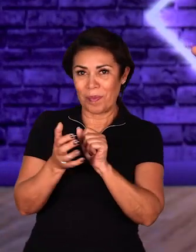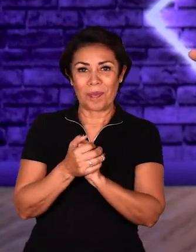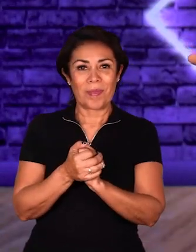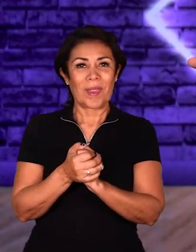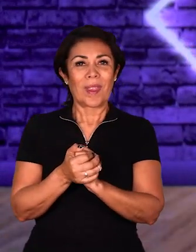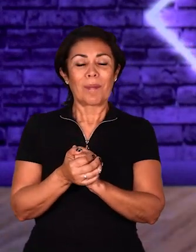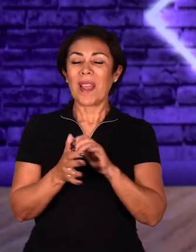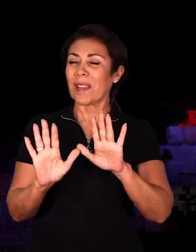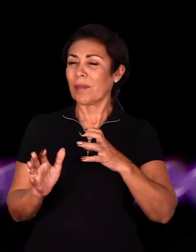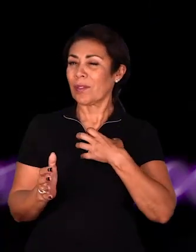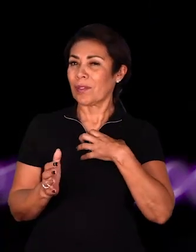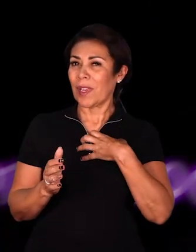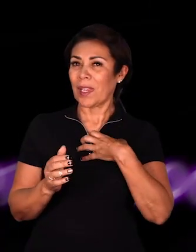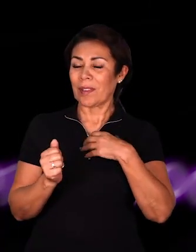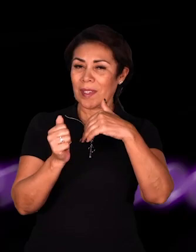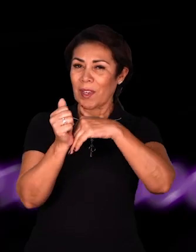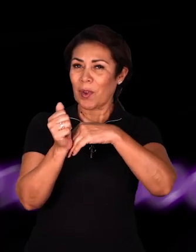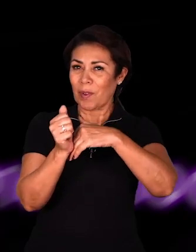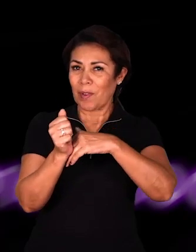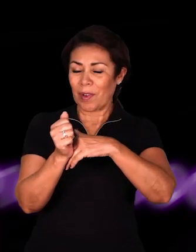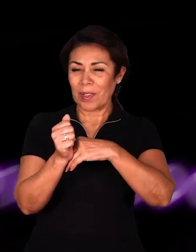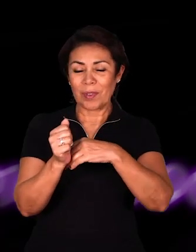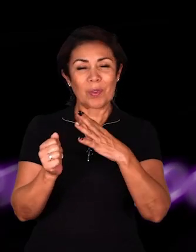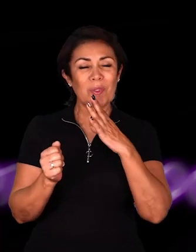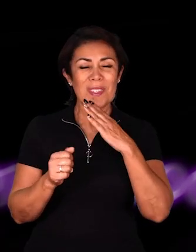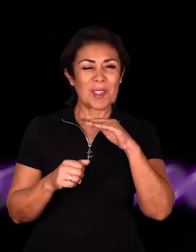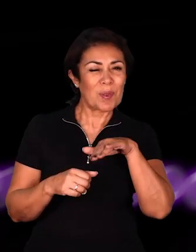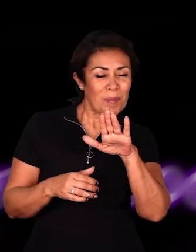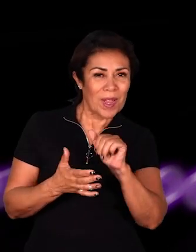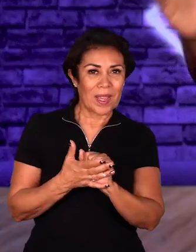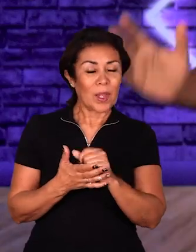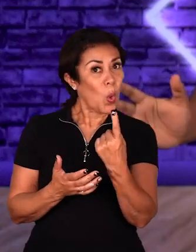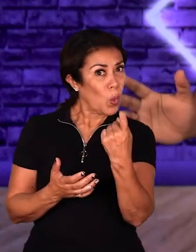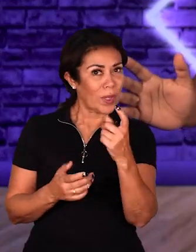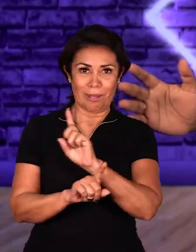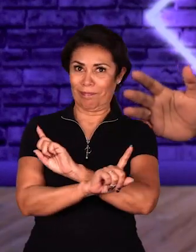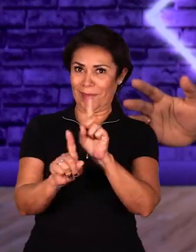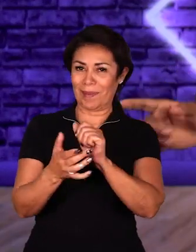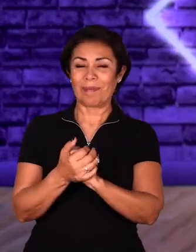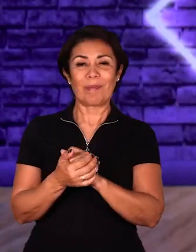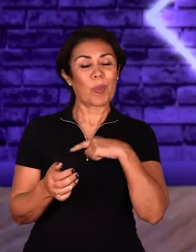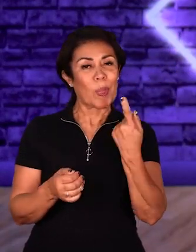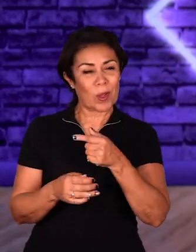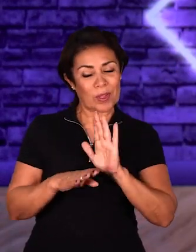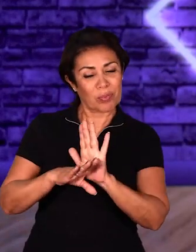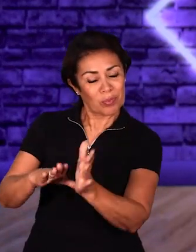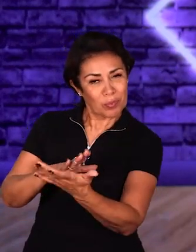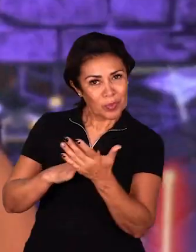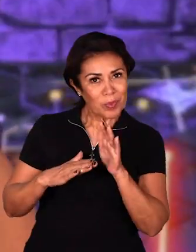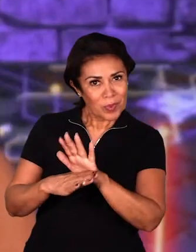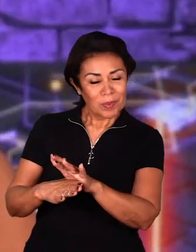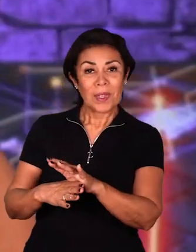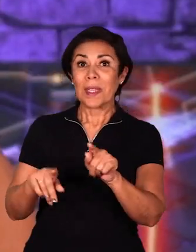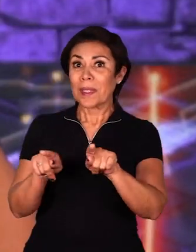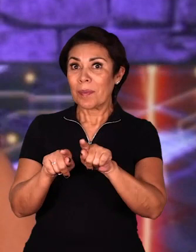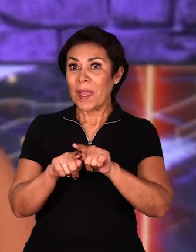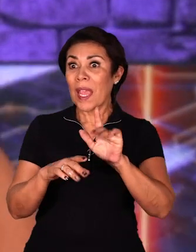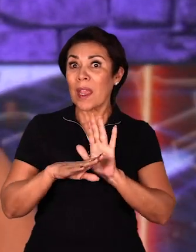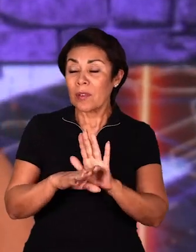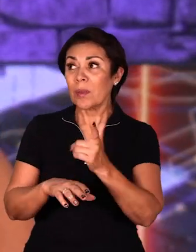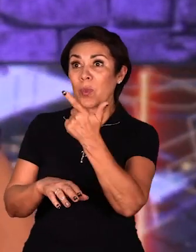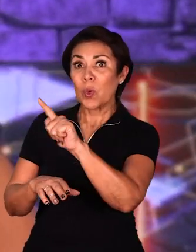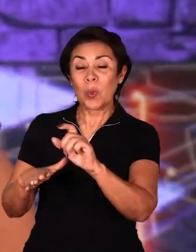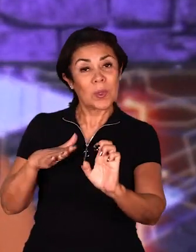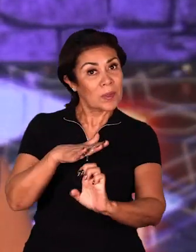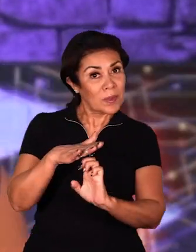rede social para programadores. E apesar de ser a plataforma de hospedagem de código mais conhecida atualmente, não é a única. Além de colaborarmos entre